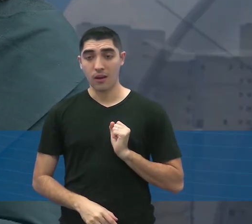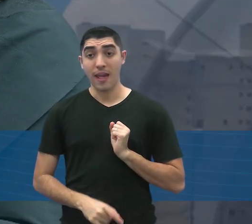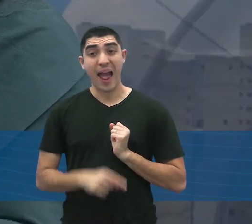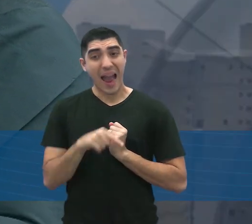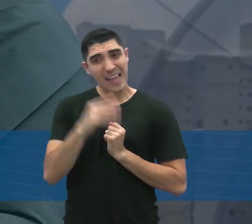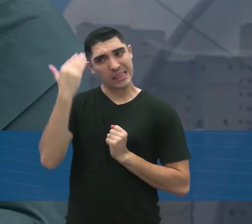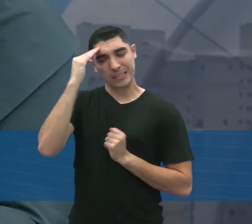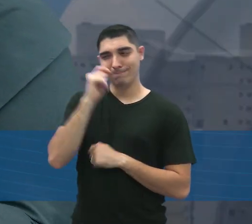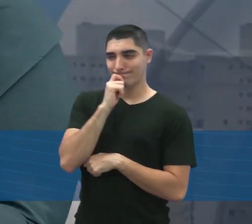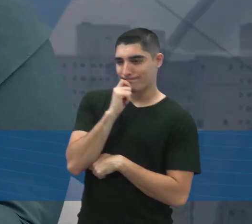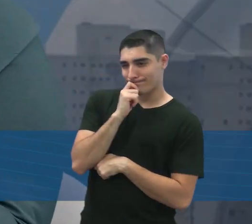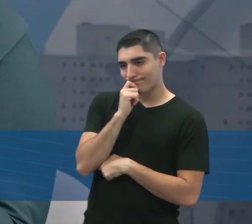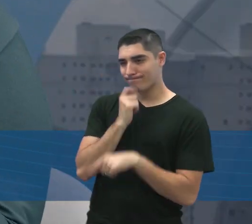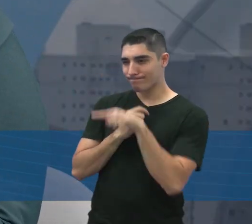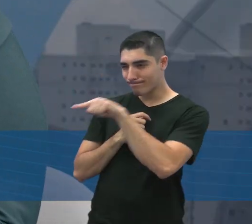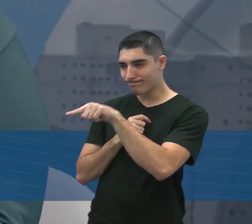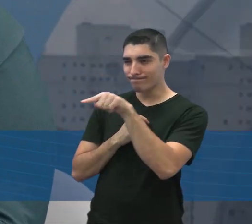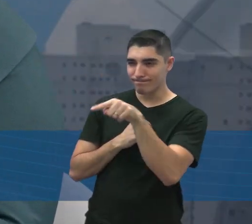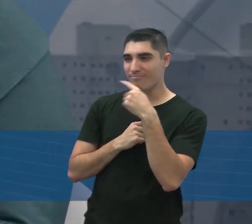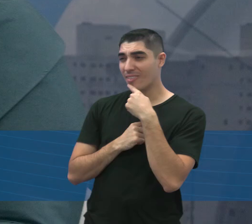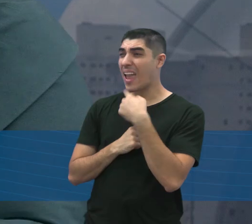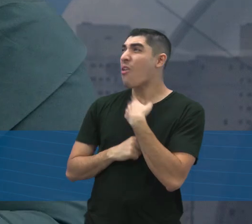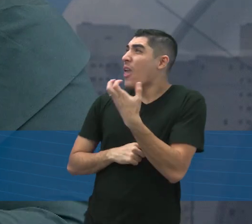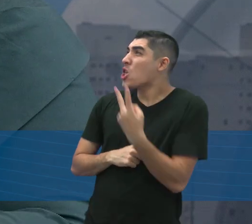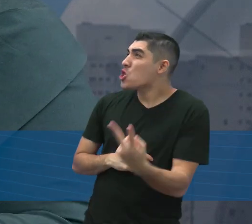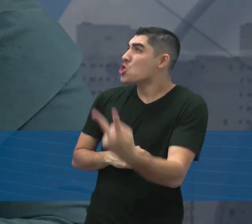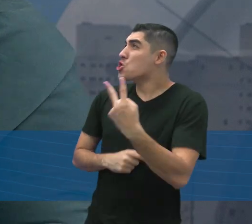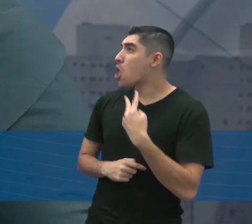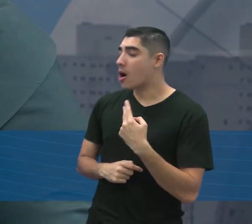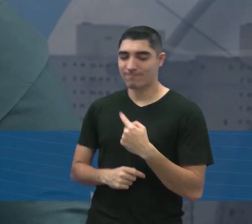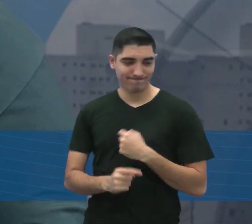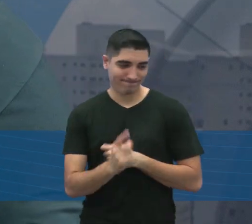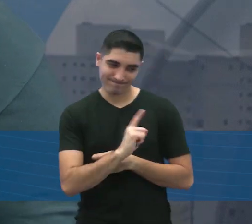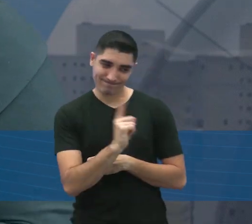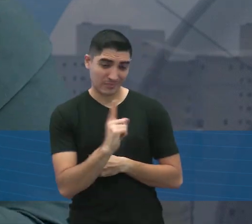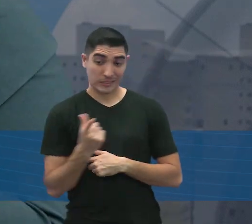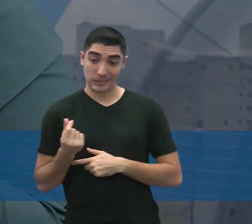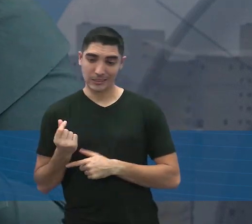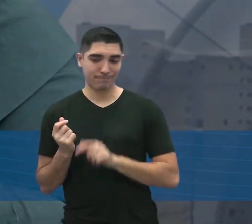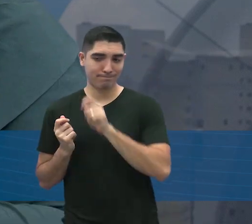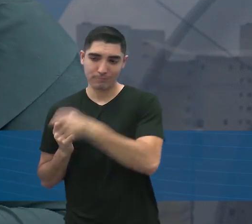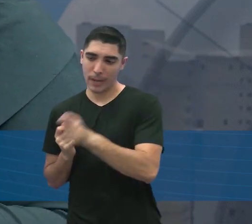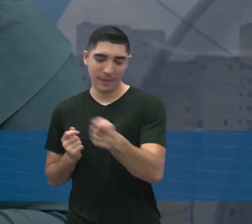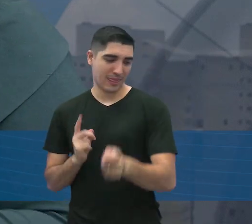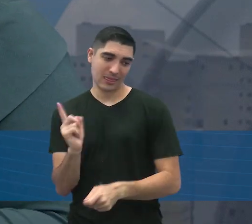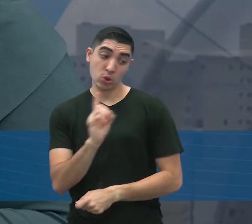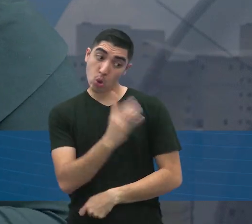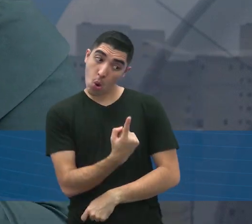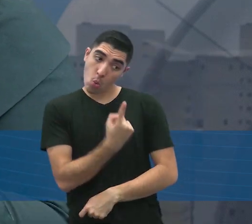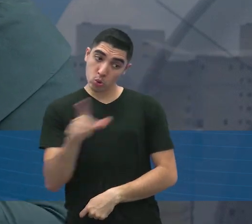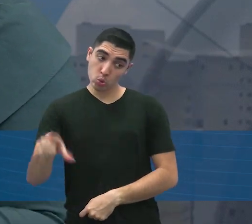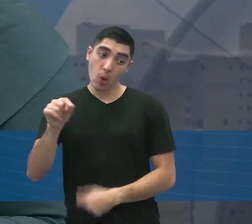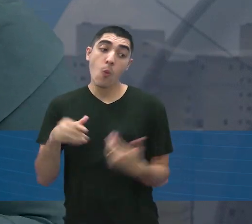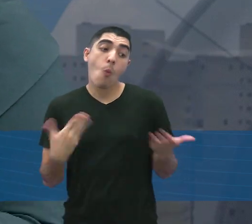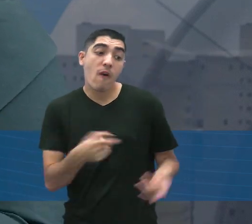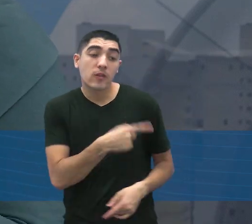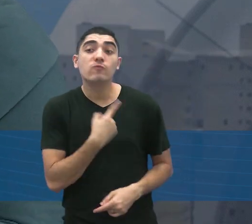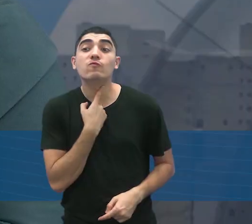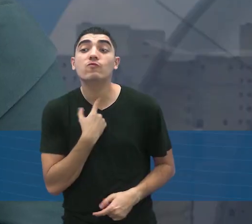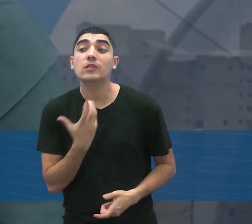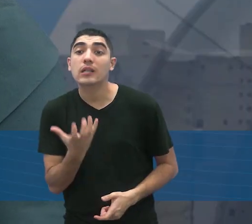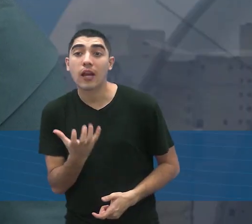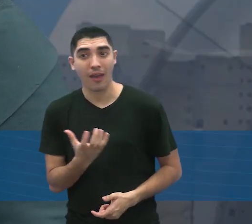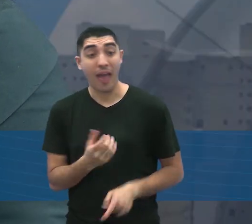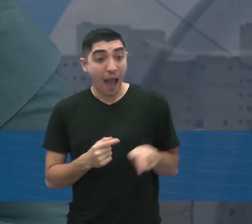deixando de lado tudo aquilo que eu poderia comprar e que não cabe no orçamento. Então esse processo, ele